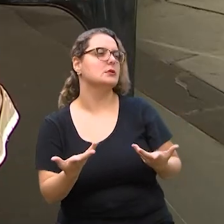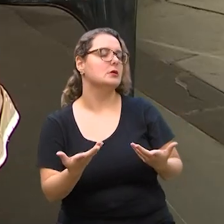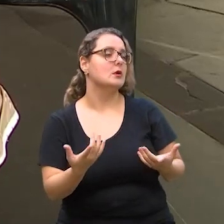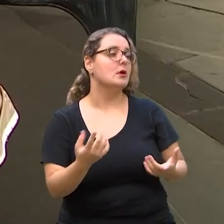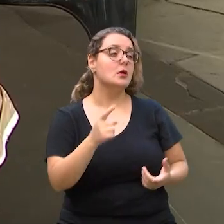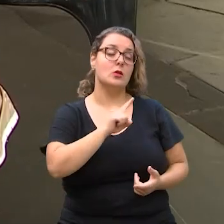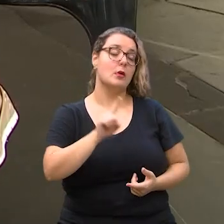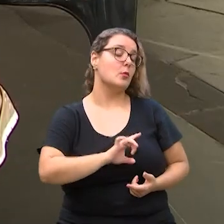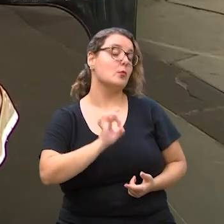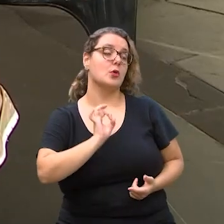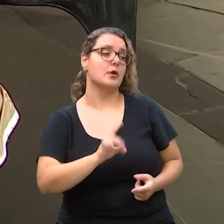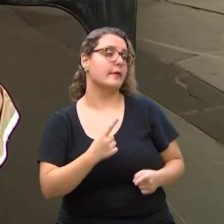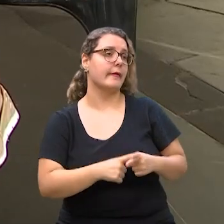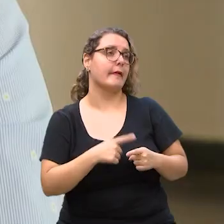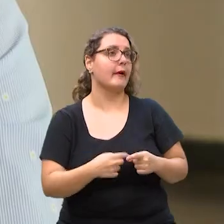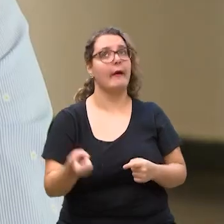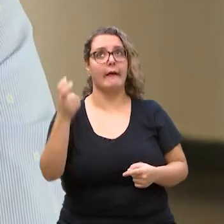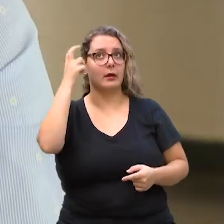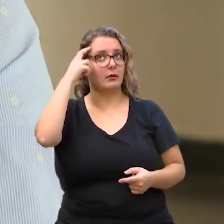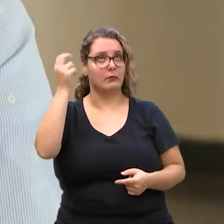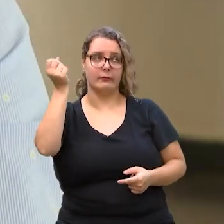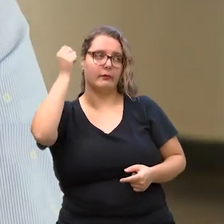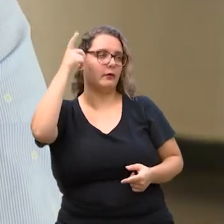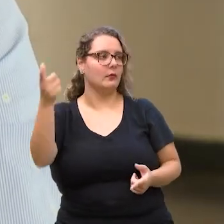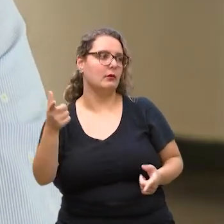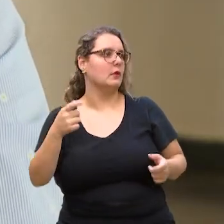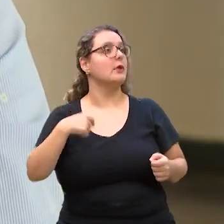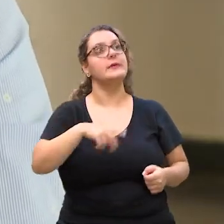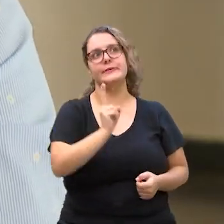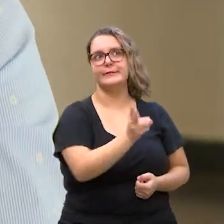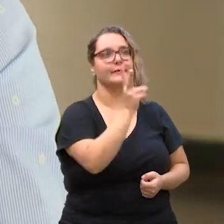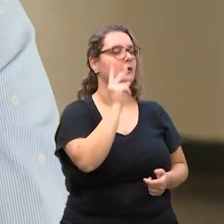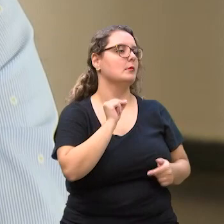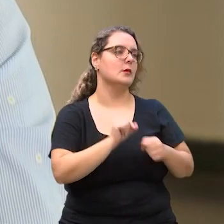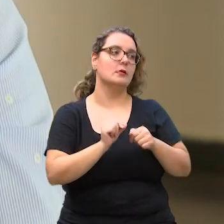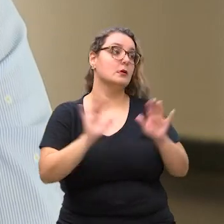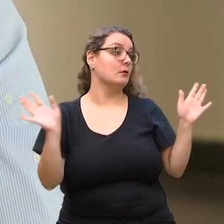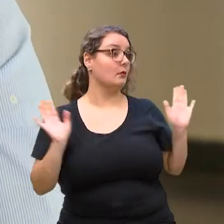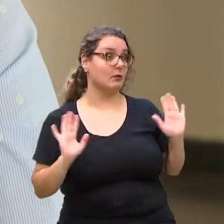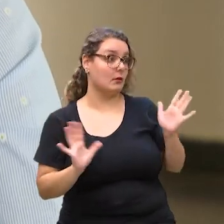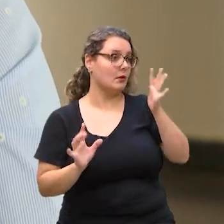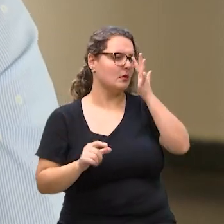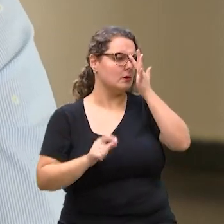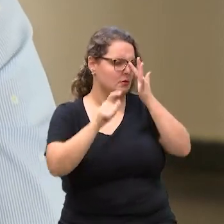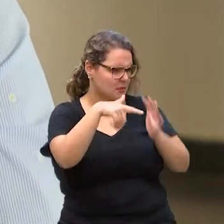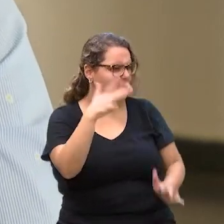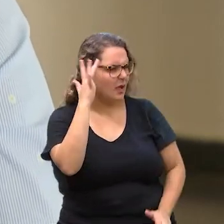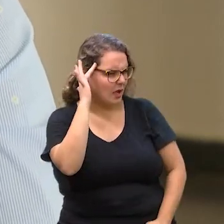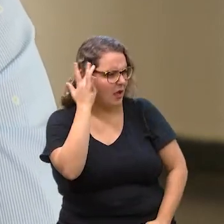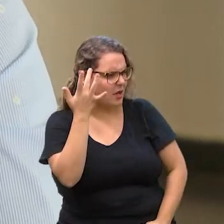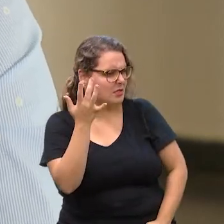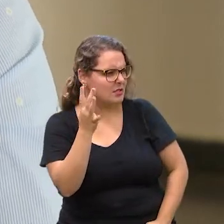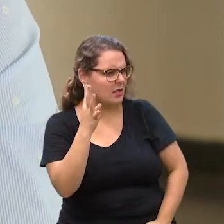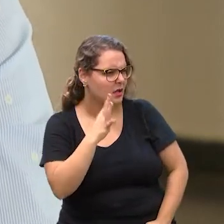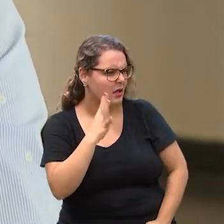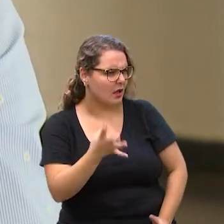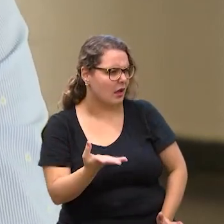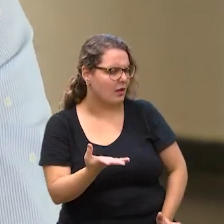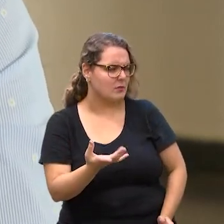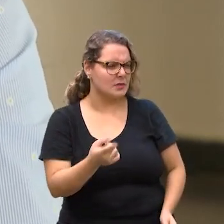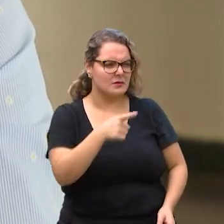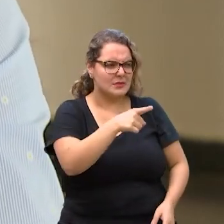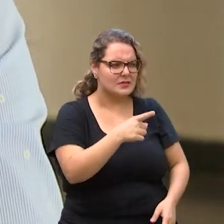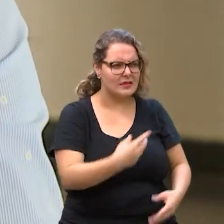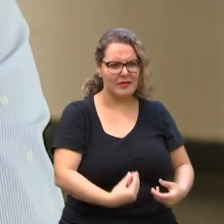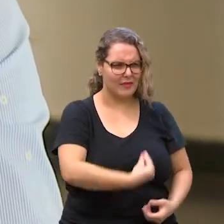terapia. Exatamente. Não é porque é cultural que a gente tem que seguir fazendo, né? Então, se acha legal, bacana, mas é isso que eu comentei